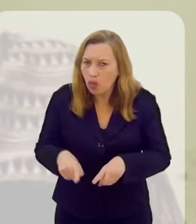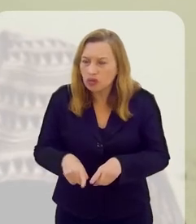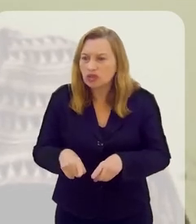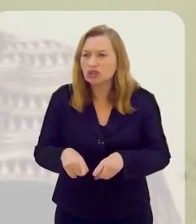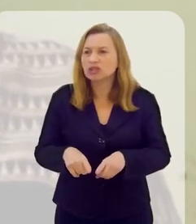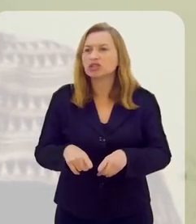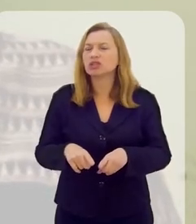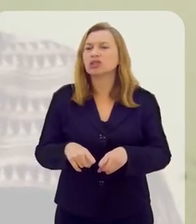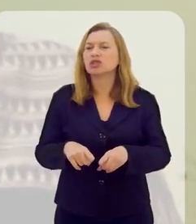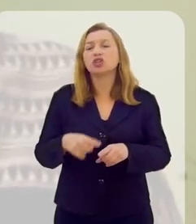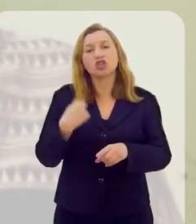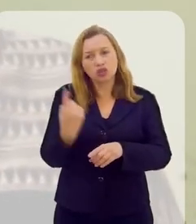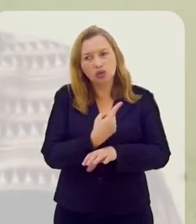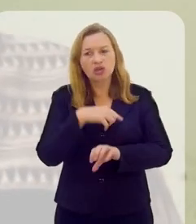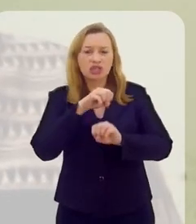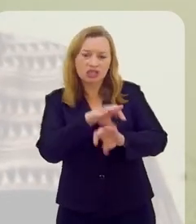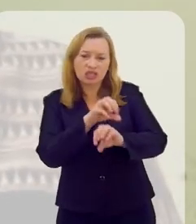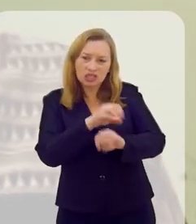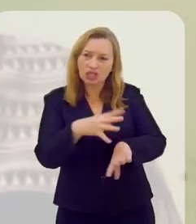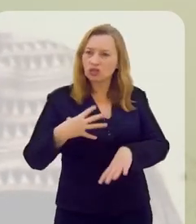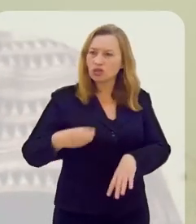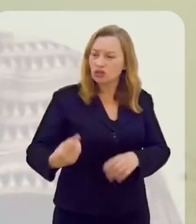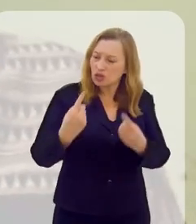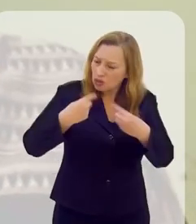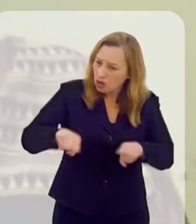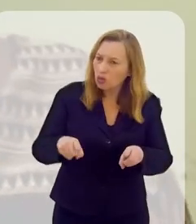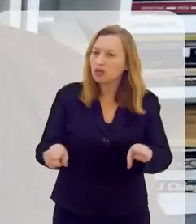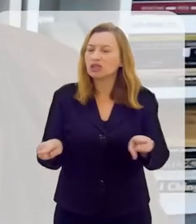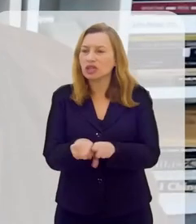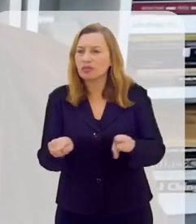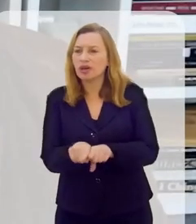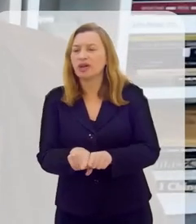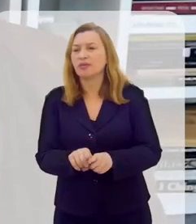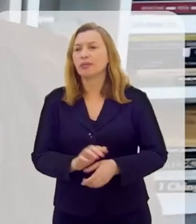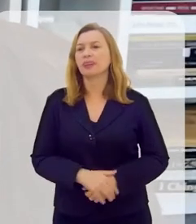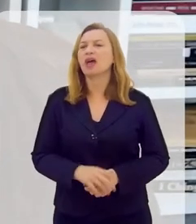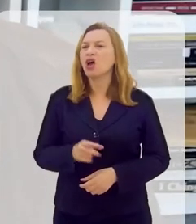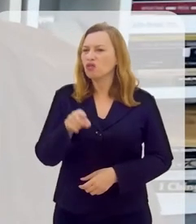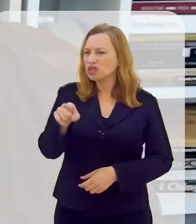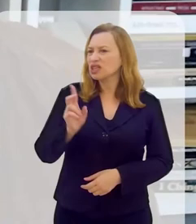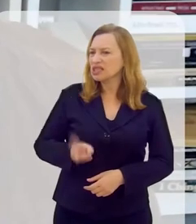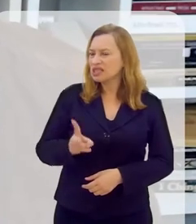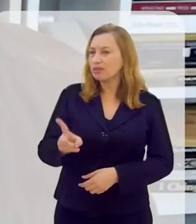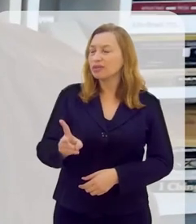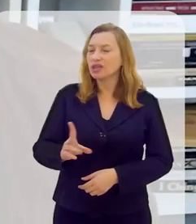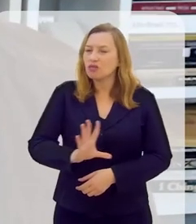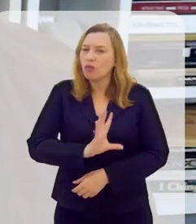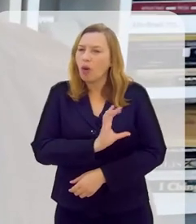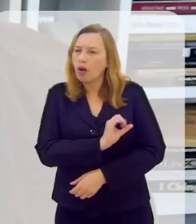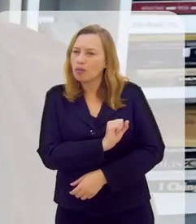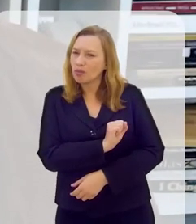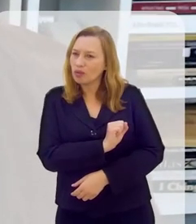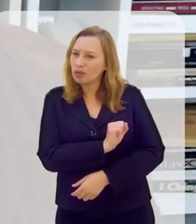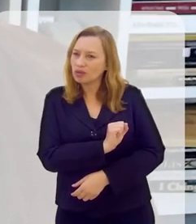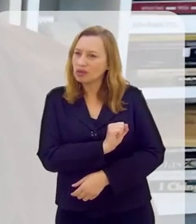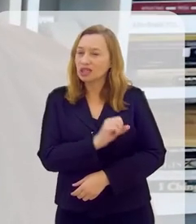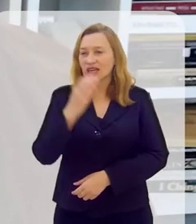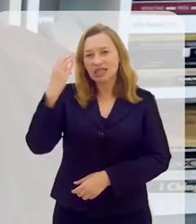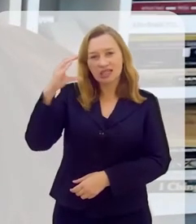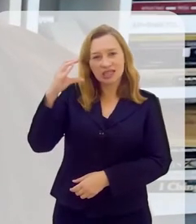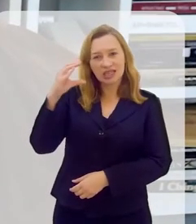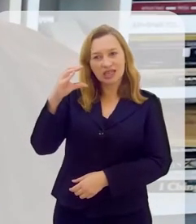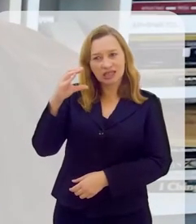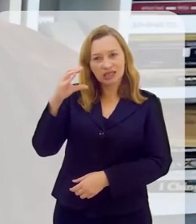combatido, e nós estamos ensinando para os nossos filhos a combater também. Agora, você sempre teve uma paixão por